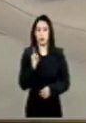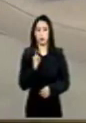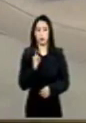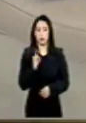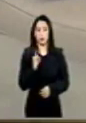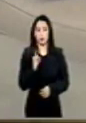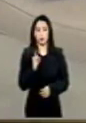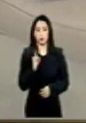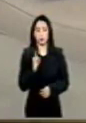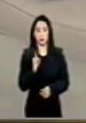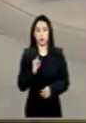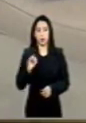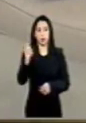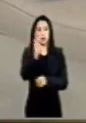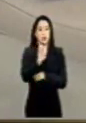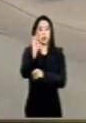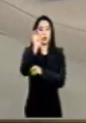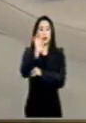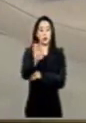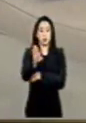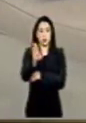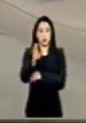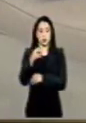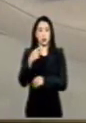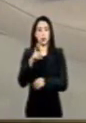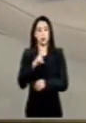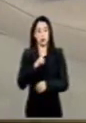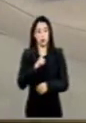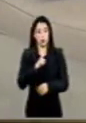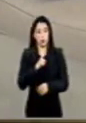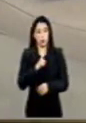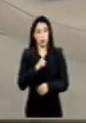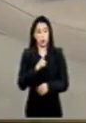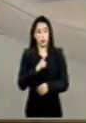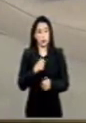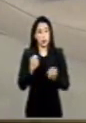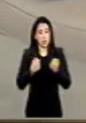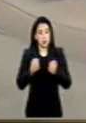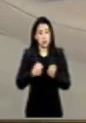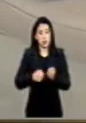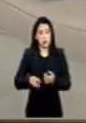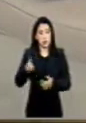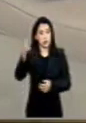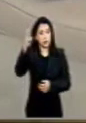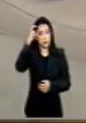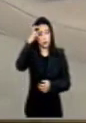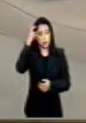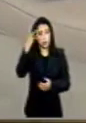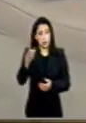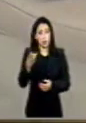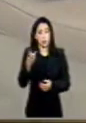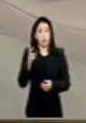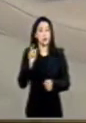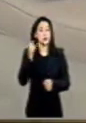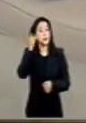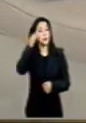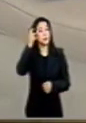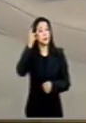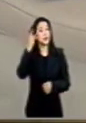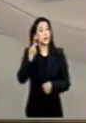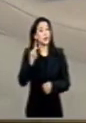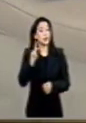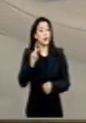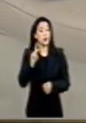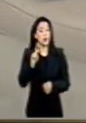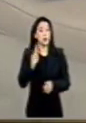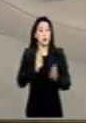em que o Estado invista em medidas de contra-inteligência para a preservação da própria